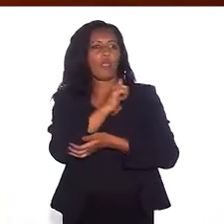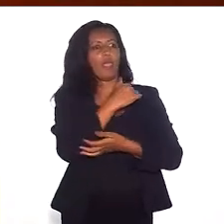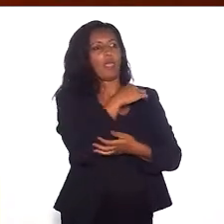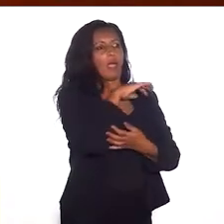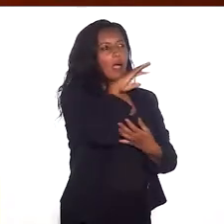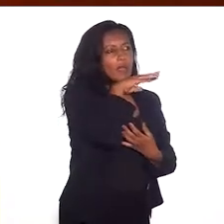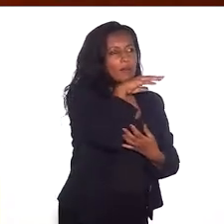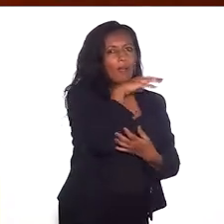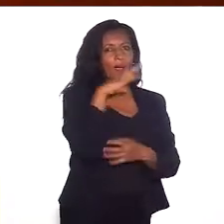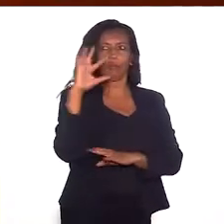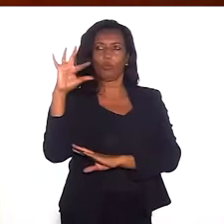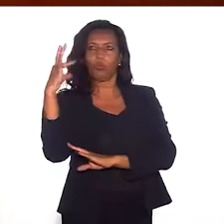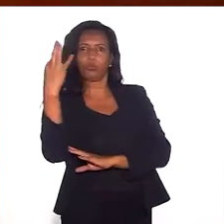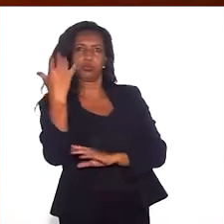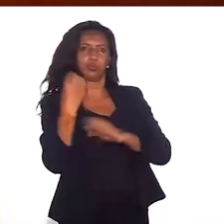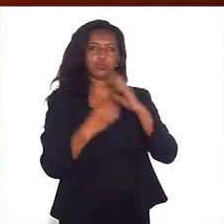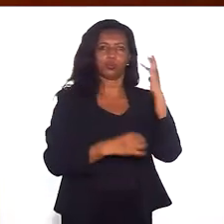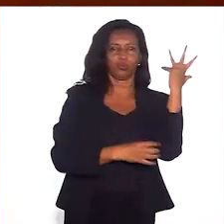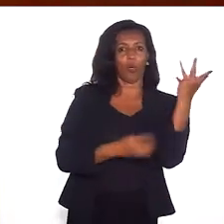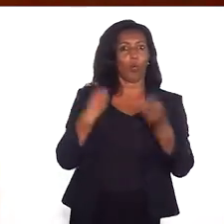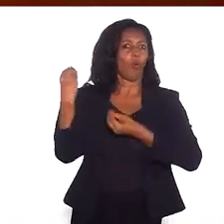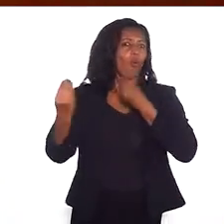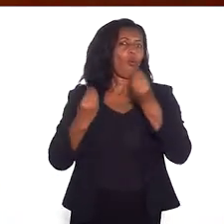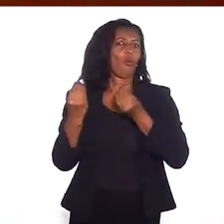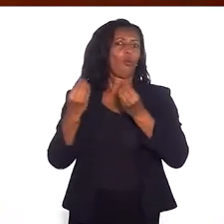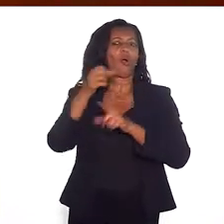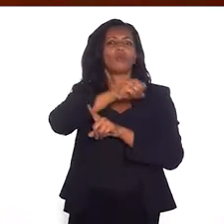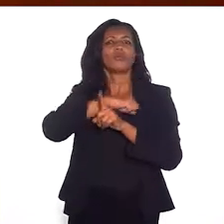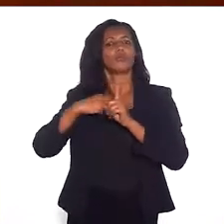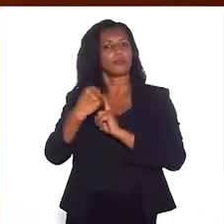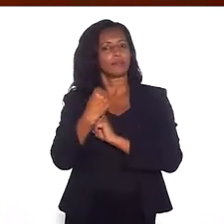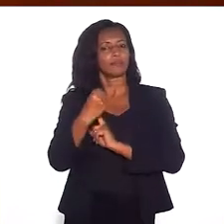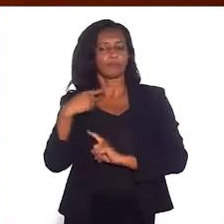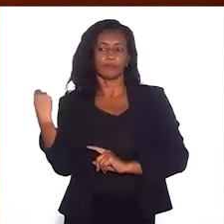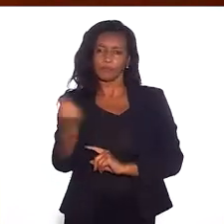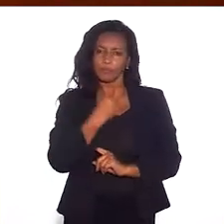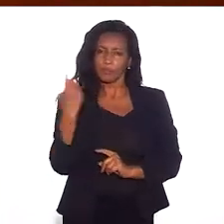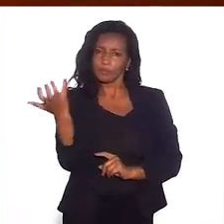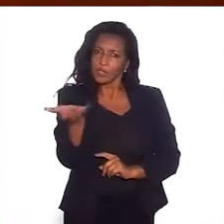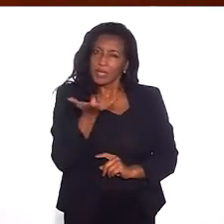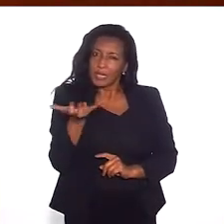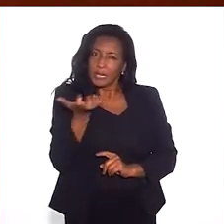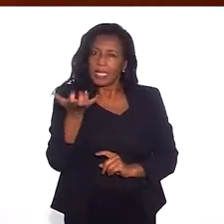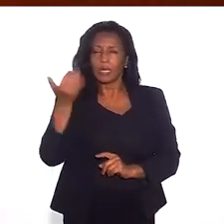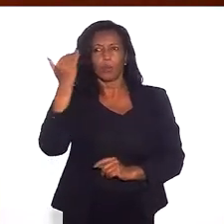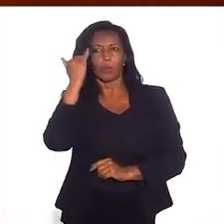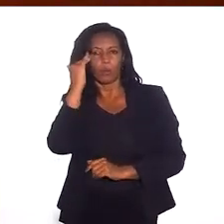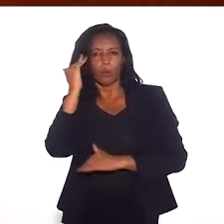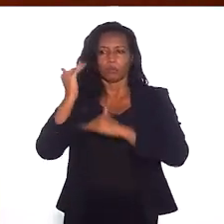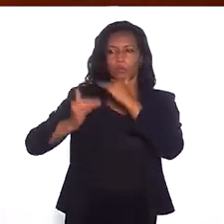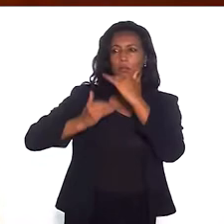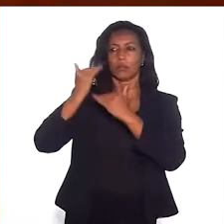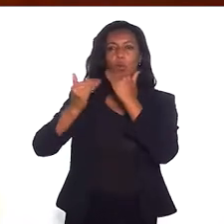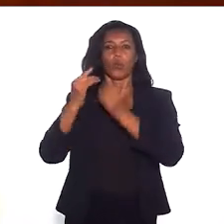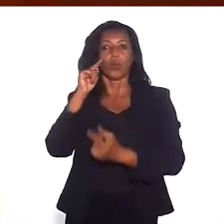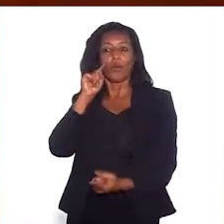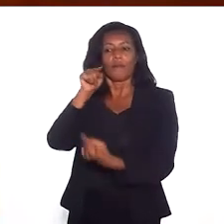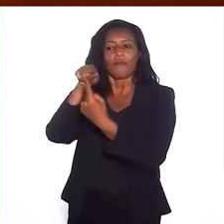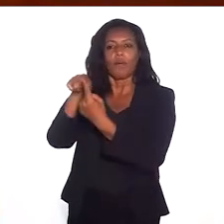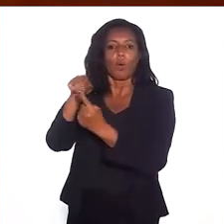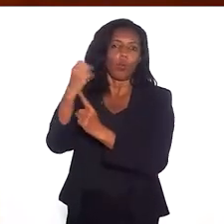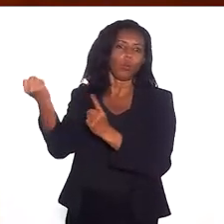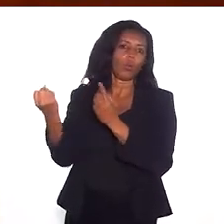mulheres, animais e natureza, para pensar então qual é a sociedade que nós queremos, né, o que que nós queremos construir, né, o que nos almejamos